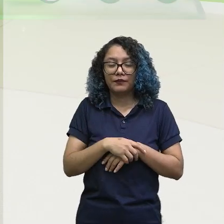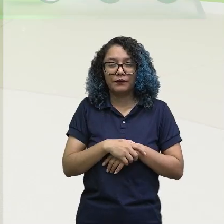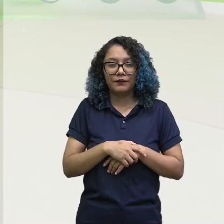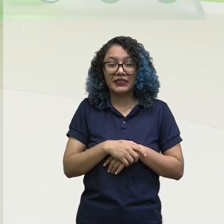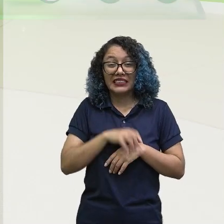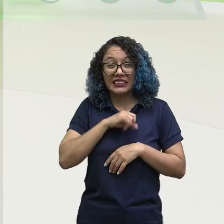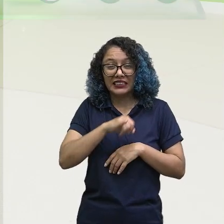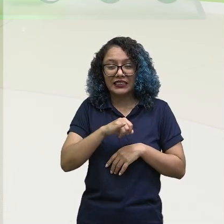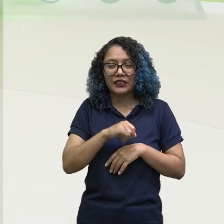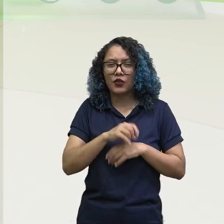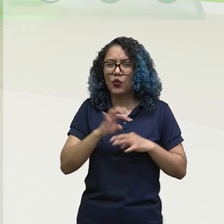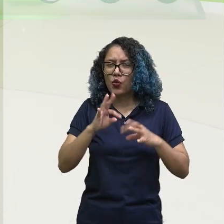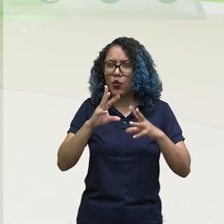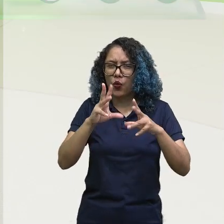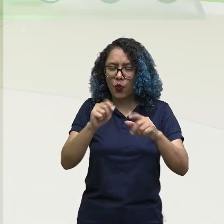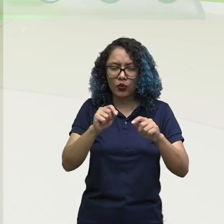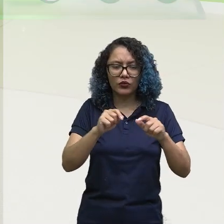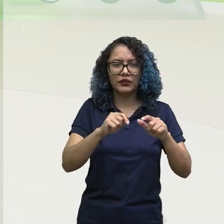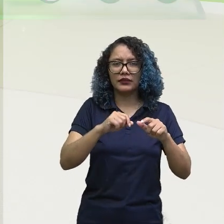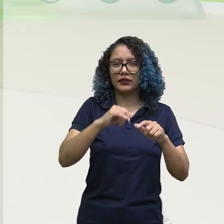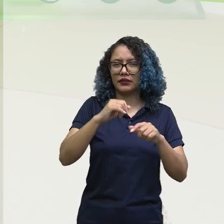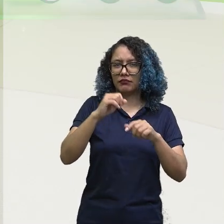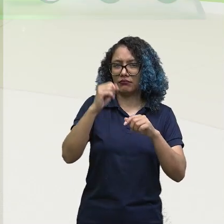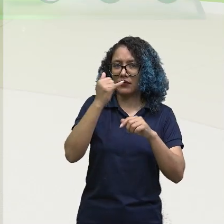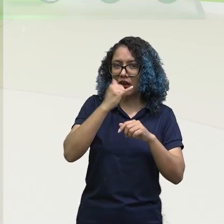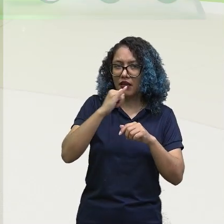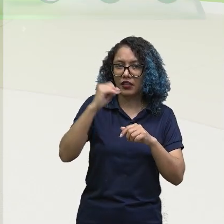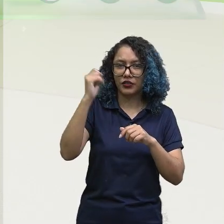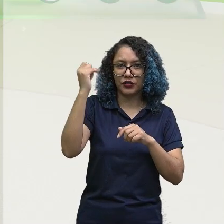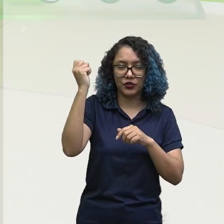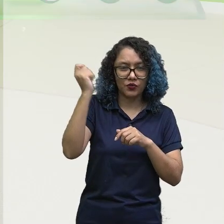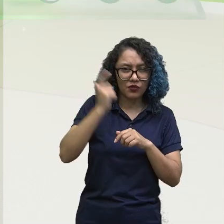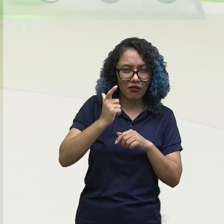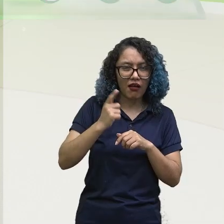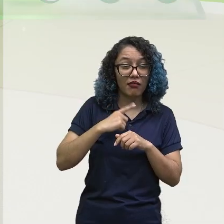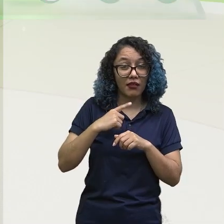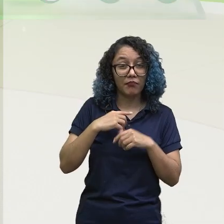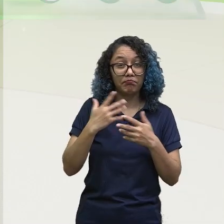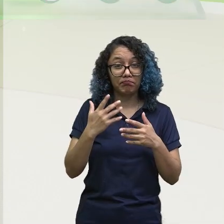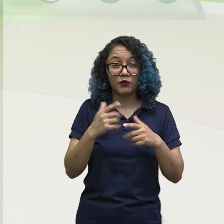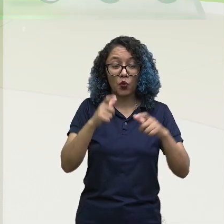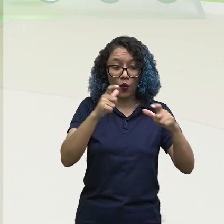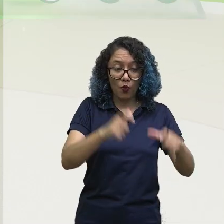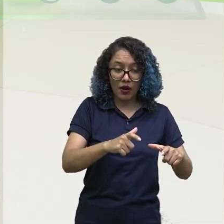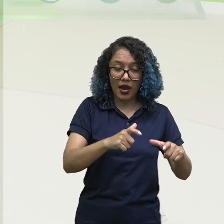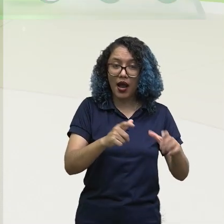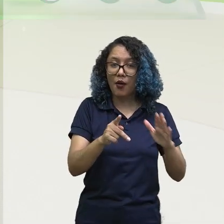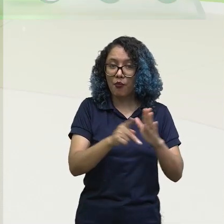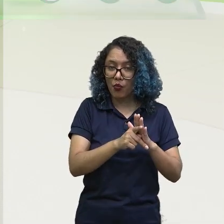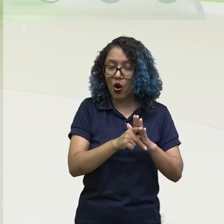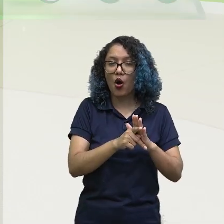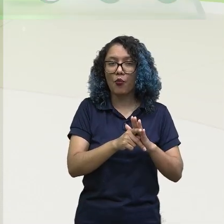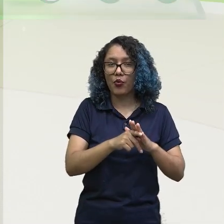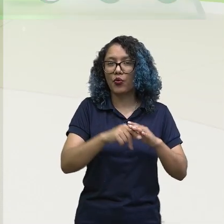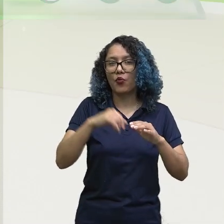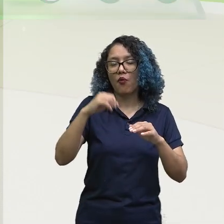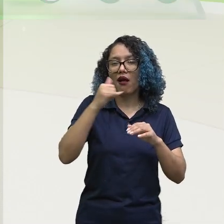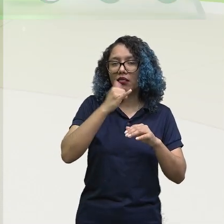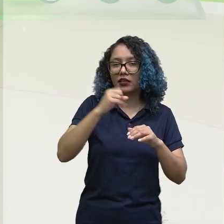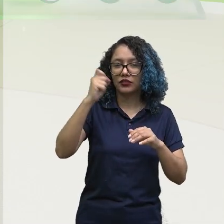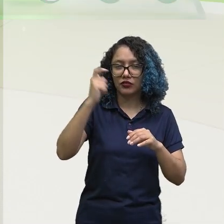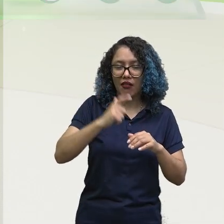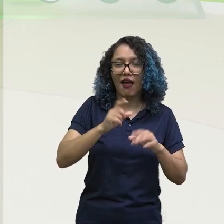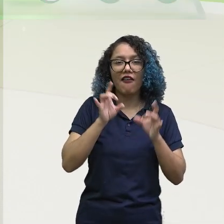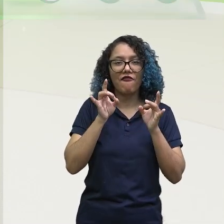tivesse energia solar. Hoje nós já temos fazendas de energia solar que vendem essa energia a um preço